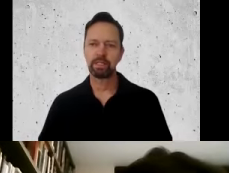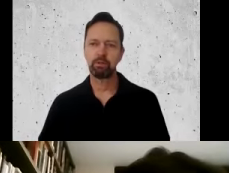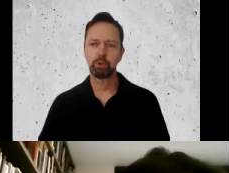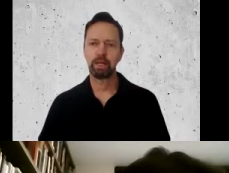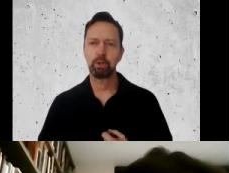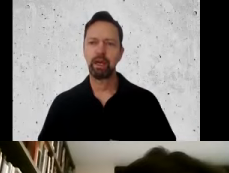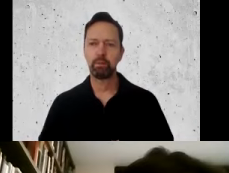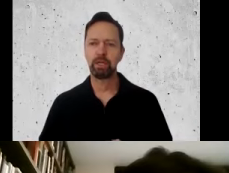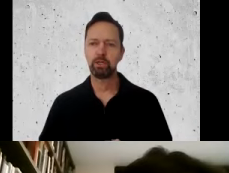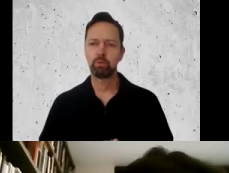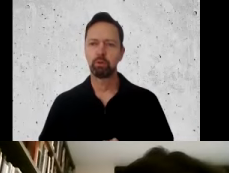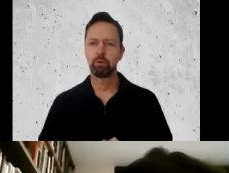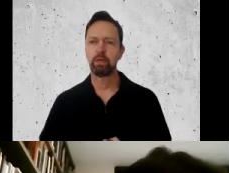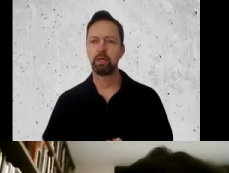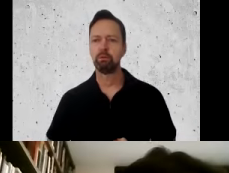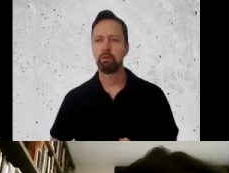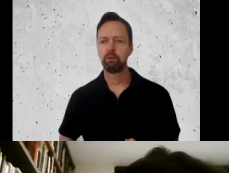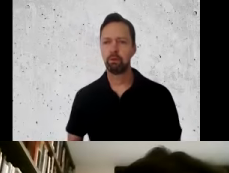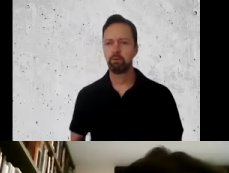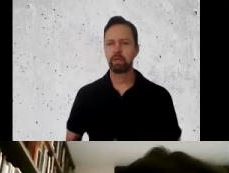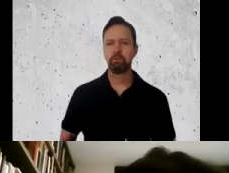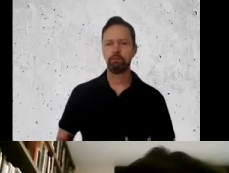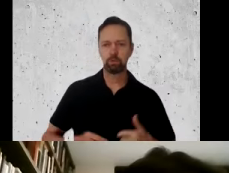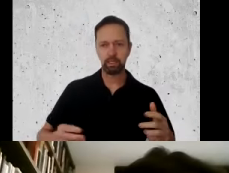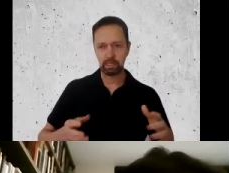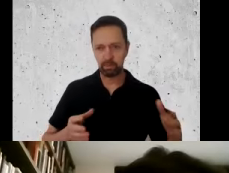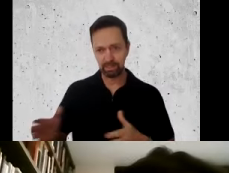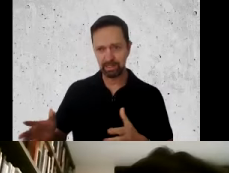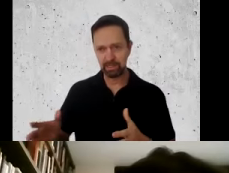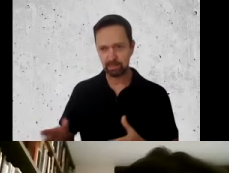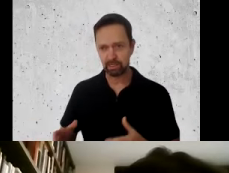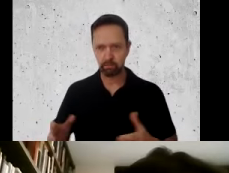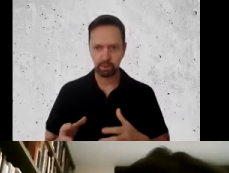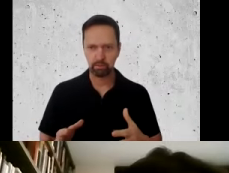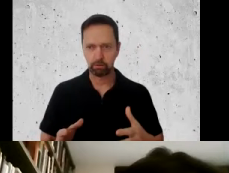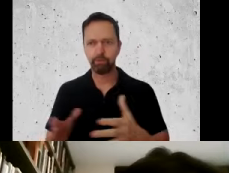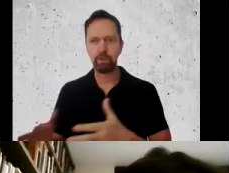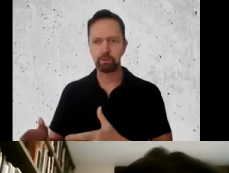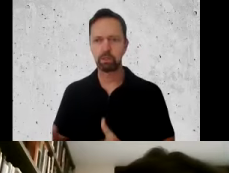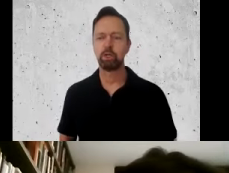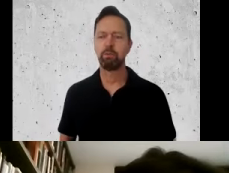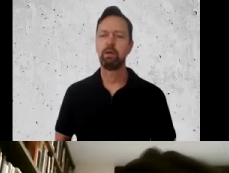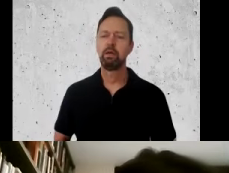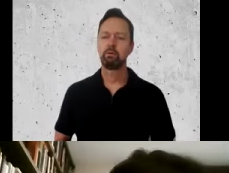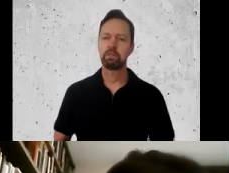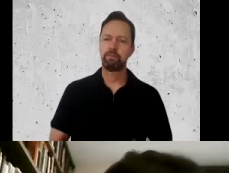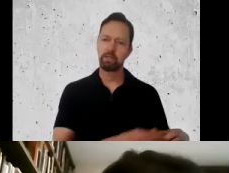a organização industrial que eu aprendi no meu doutorado. No meu doutorado, eu fiz uma das minhas linhas, uma das minhas fields, que chama, quando você faz